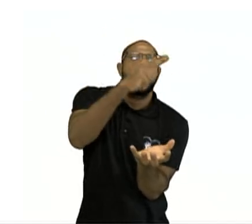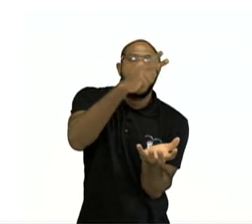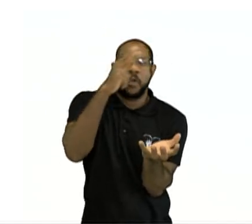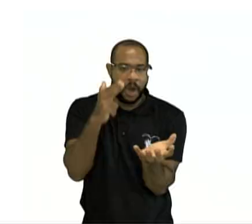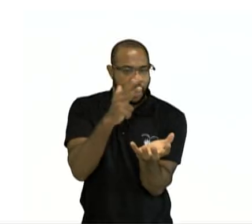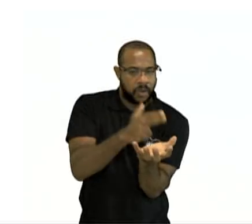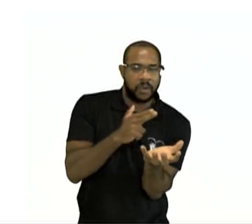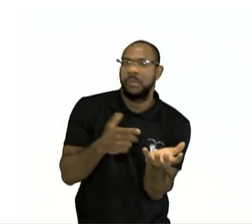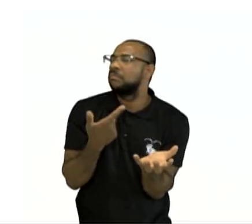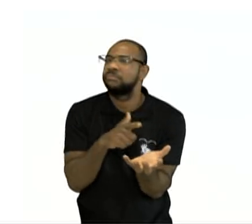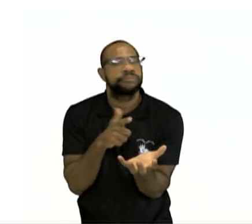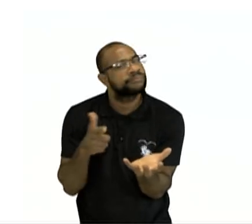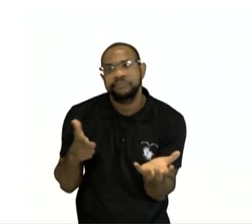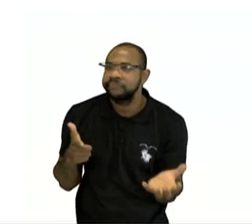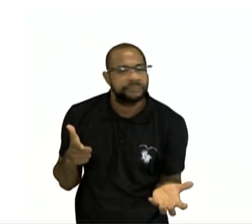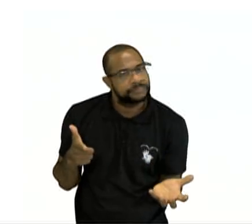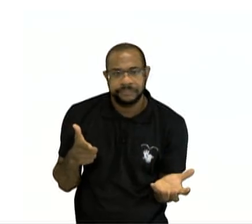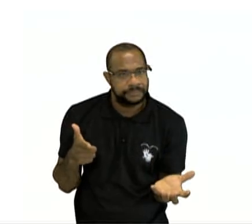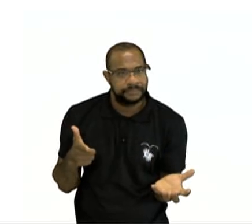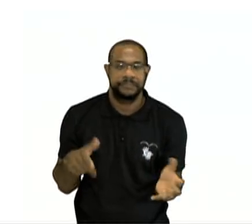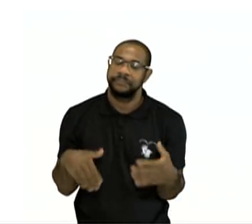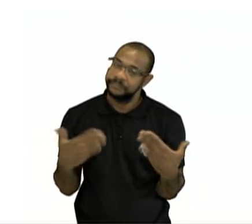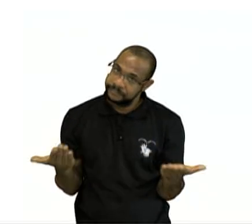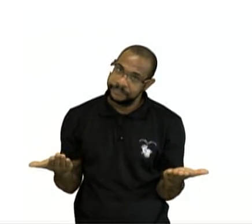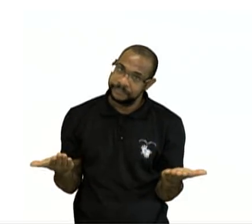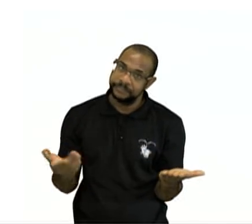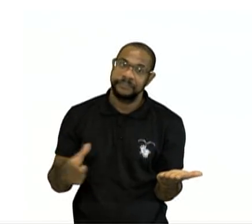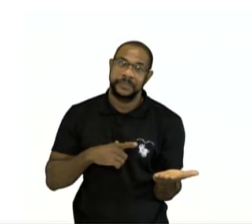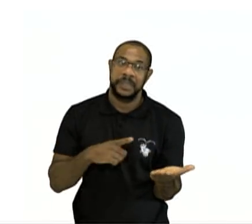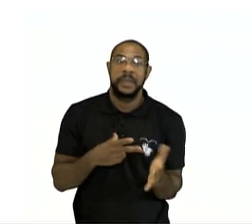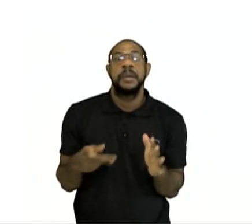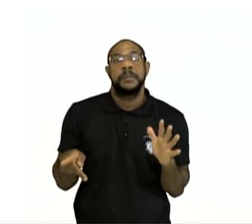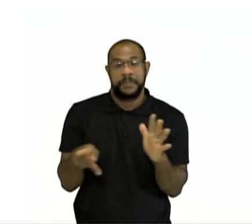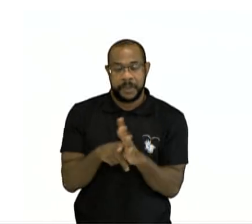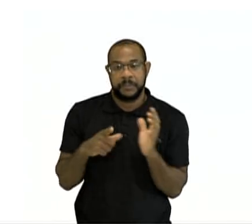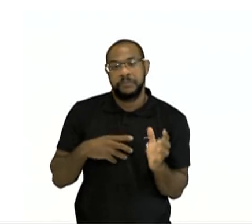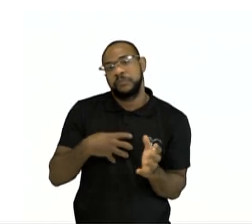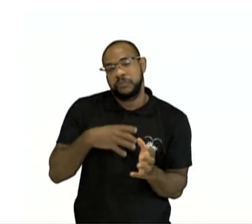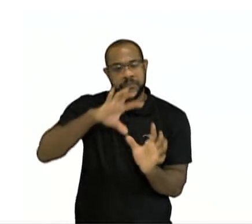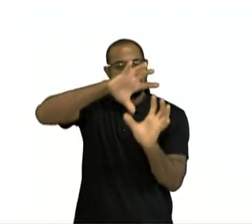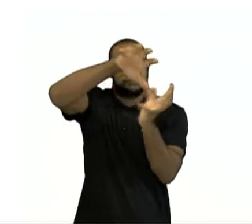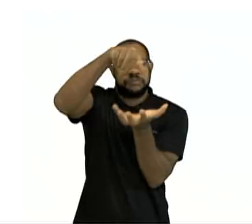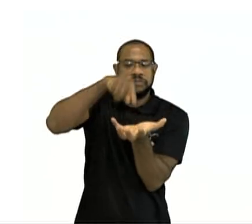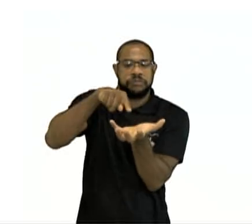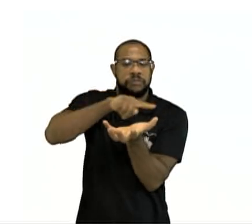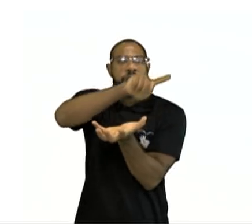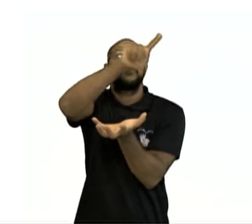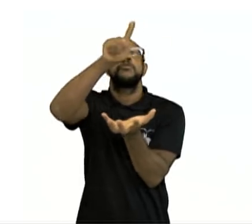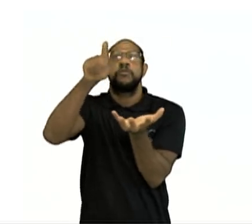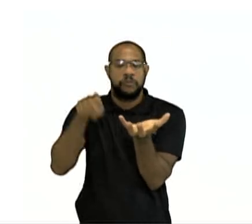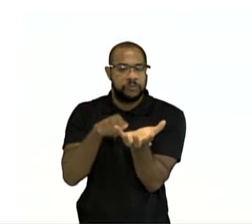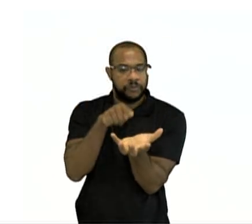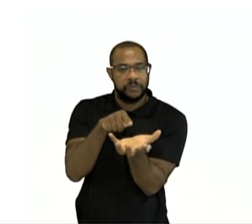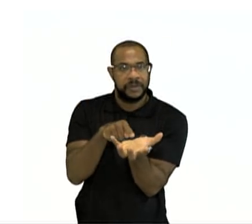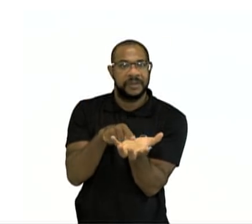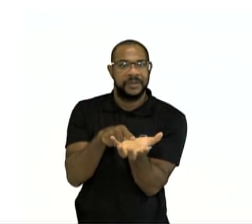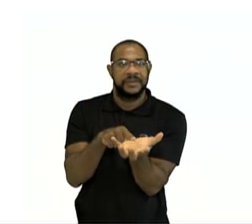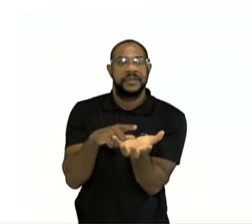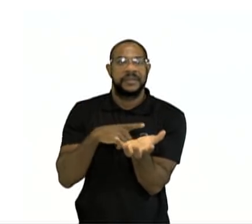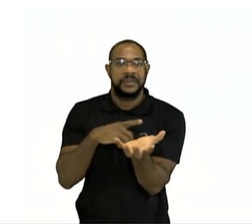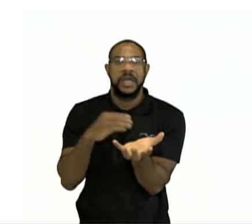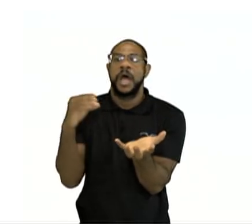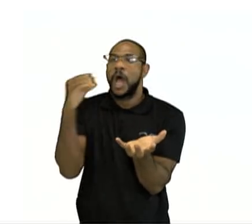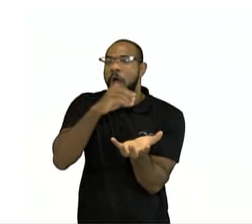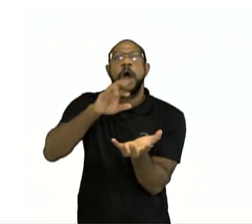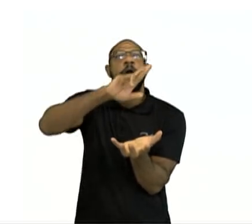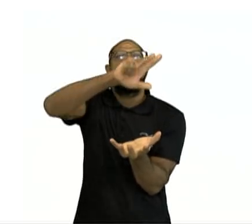e com a mesma intensidade. Então, pelo seu próprio formato, diferentes partes do planeta são